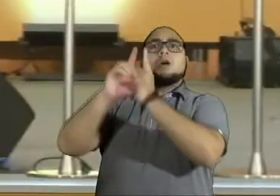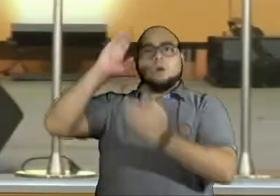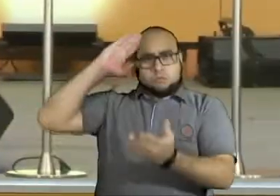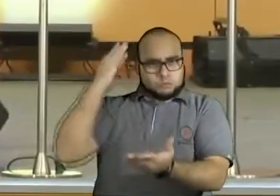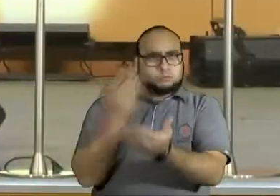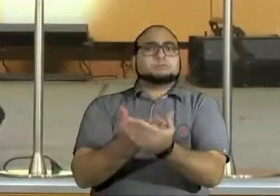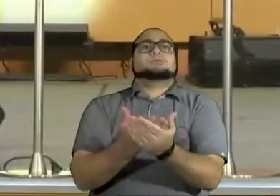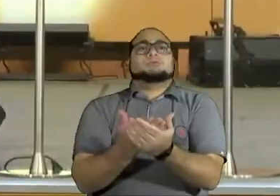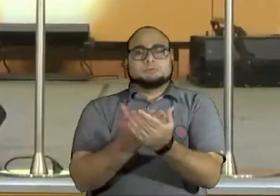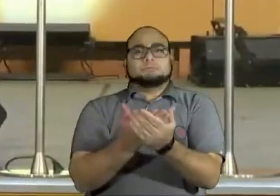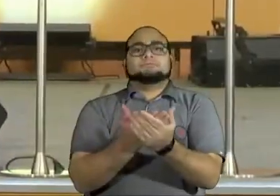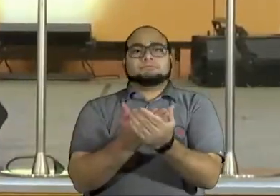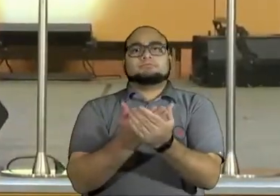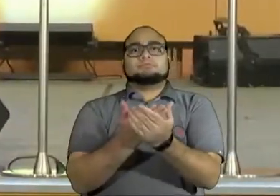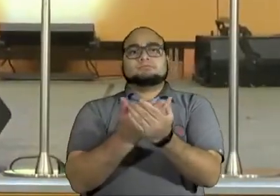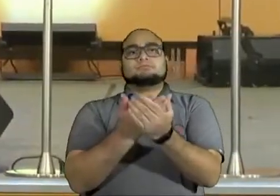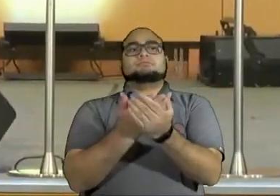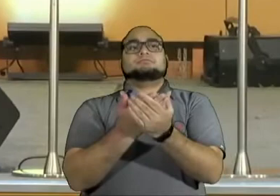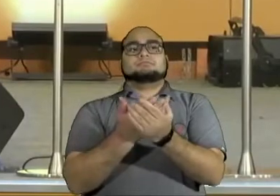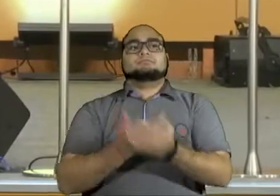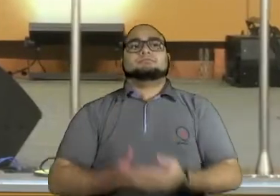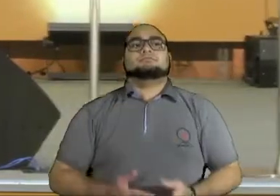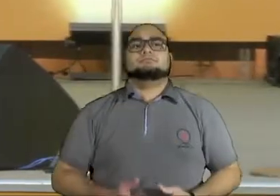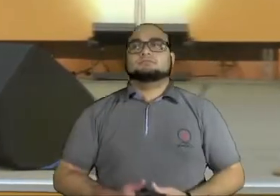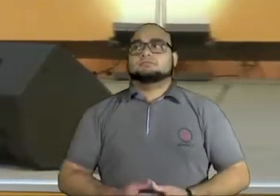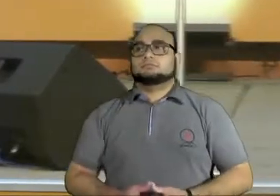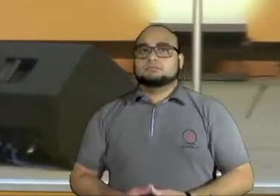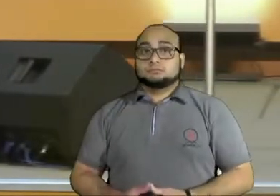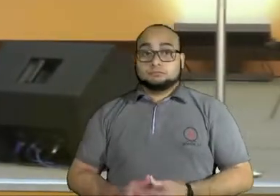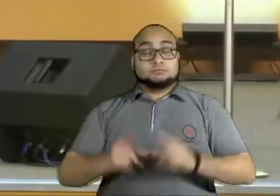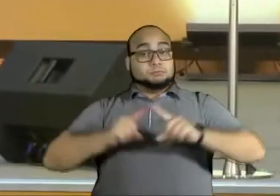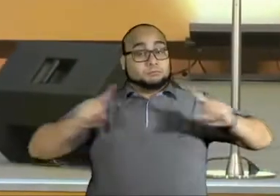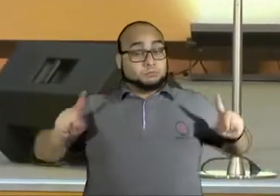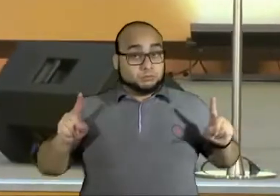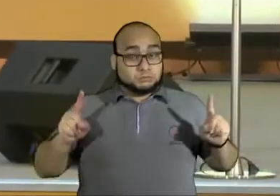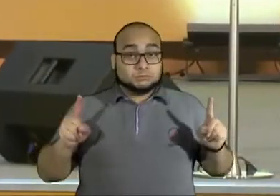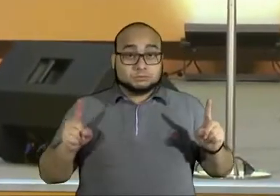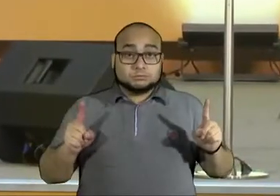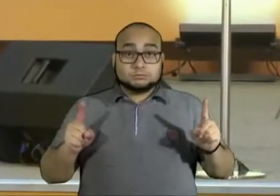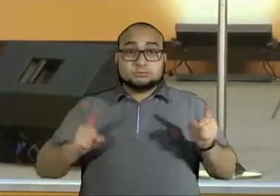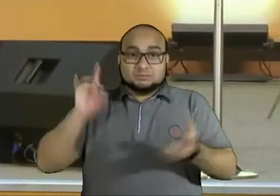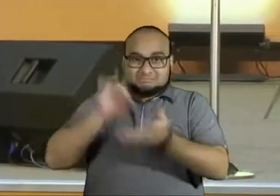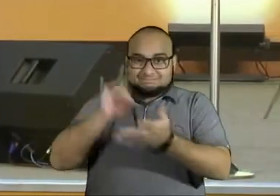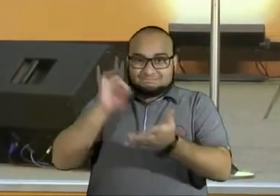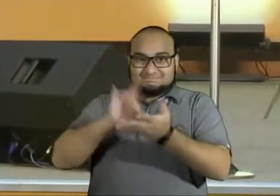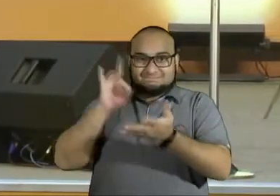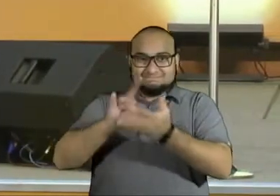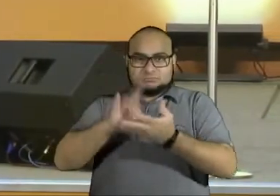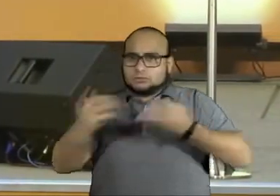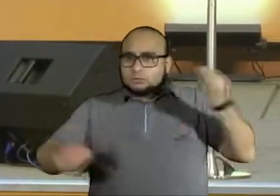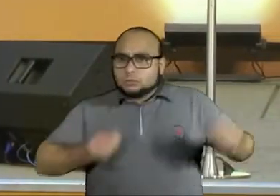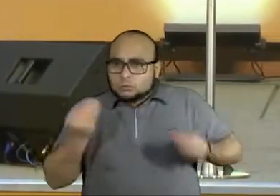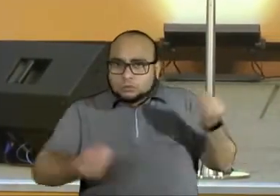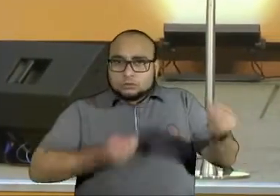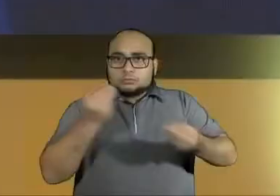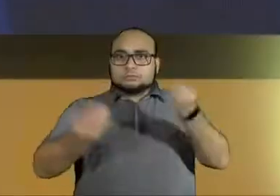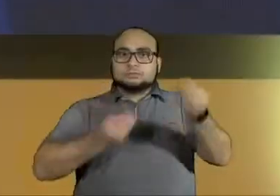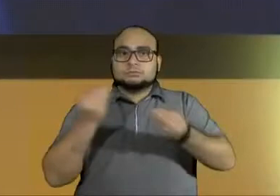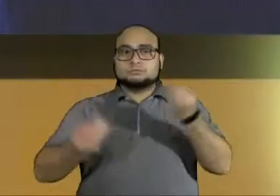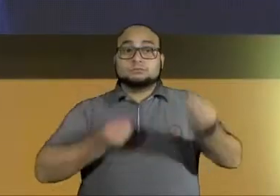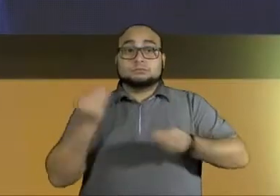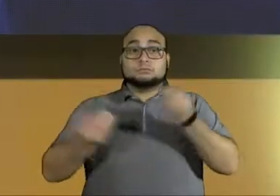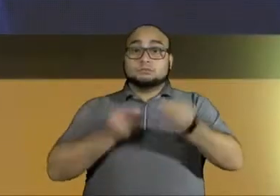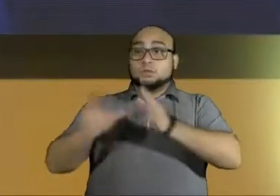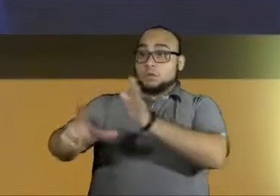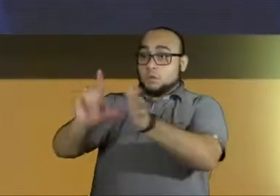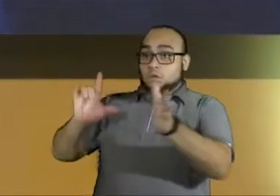Ele exista e que Ele é galardoador daqueles que o buscam. Mas quando isto vai se tornar uma realidade? Quando ao invés de colocar a fé no